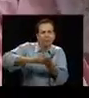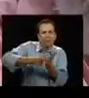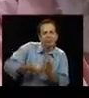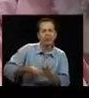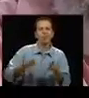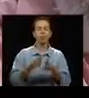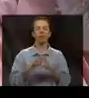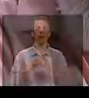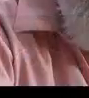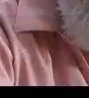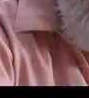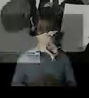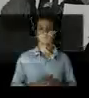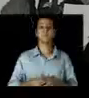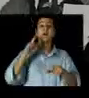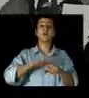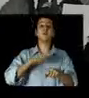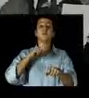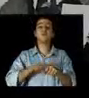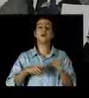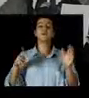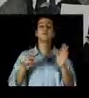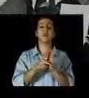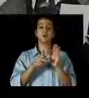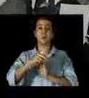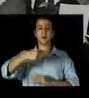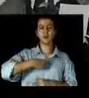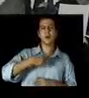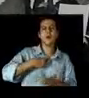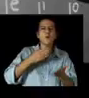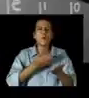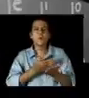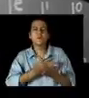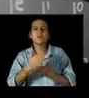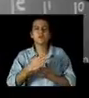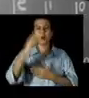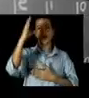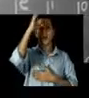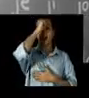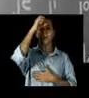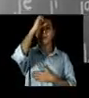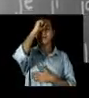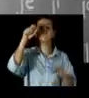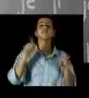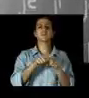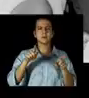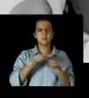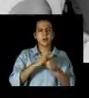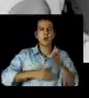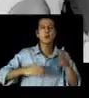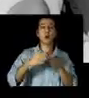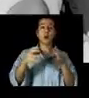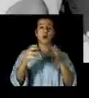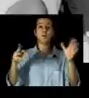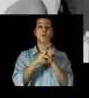fura a folha do caderno. Naquele momento em que eu comecei a aprender com a